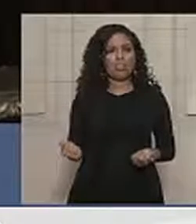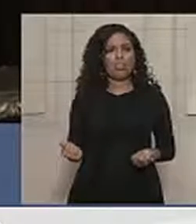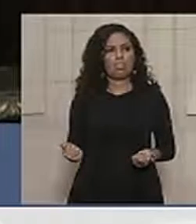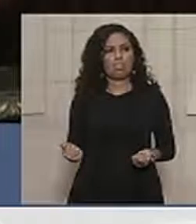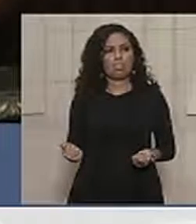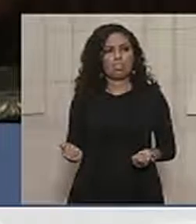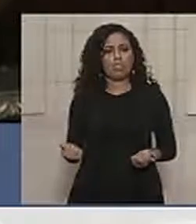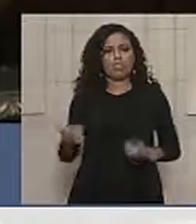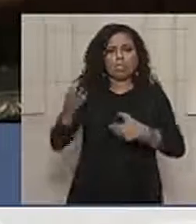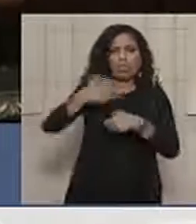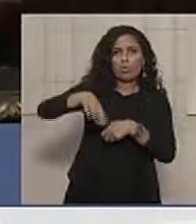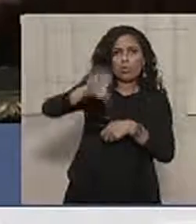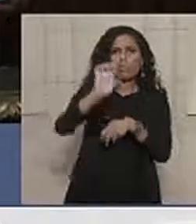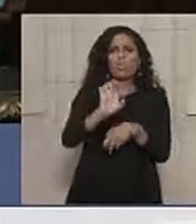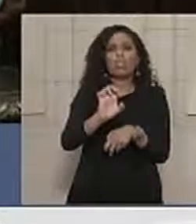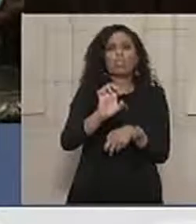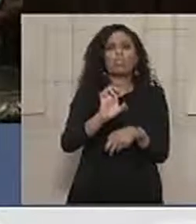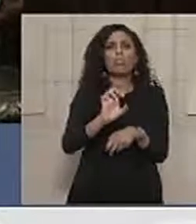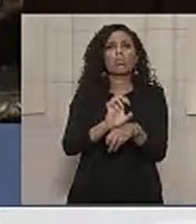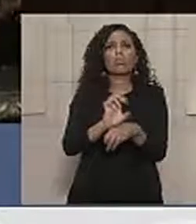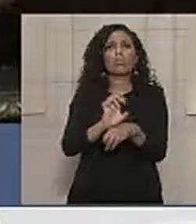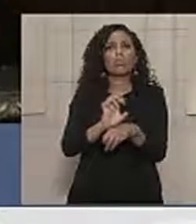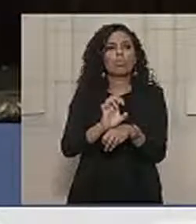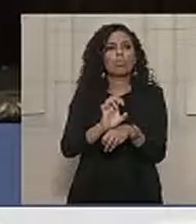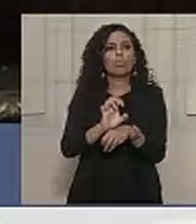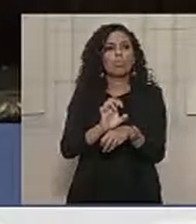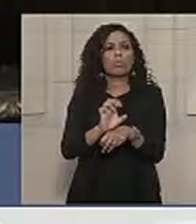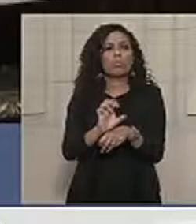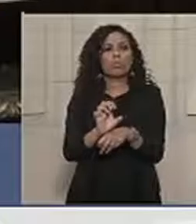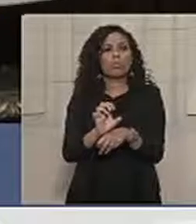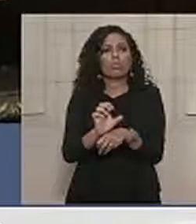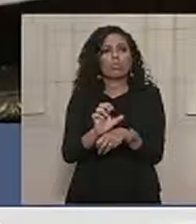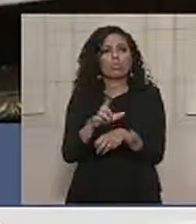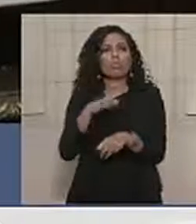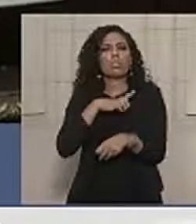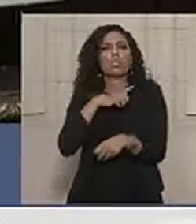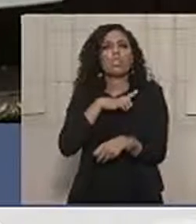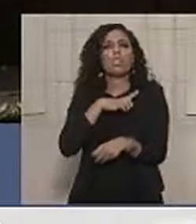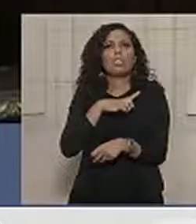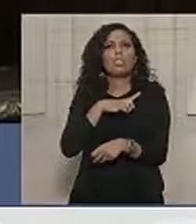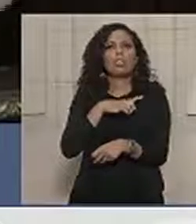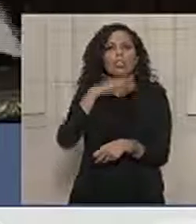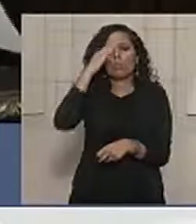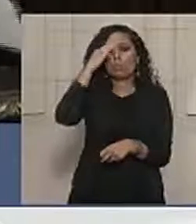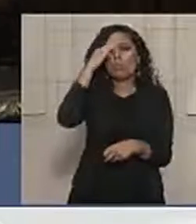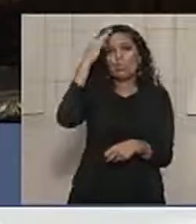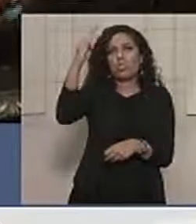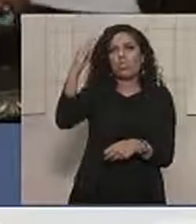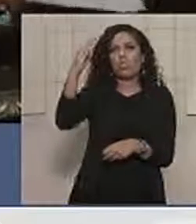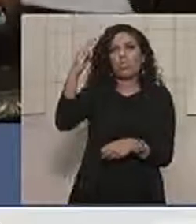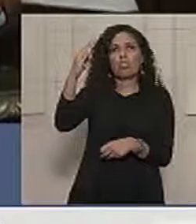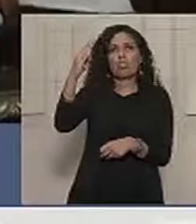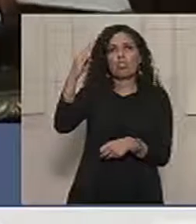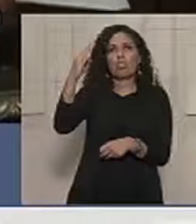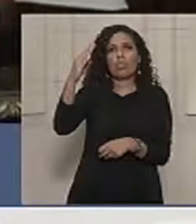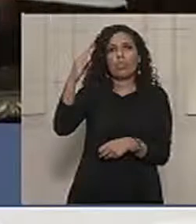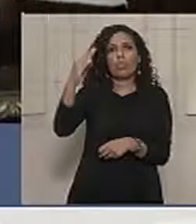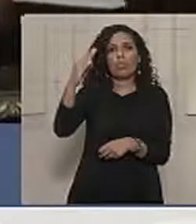em que um Estado que tenha o emblema do Estado